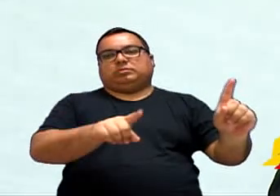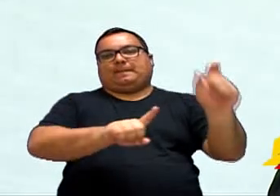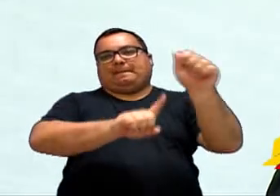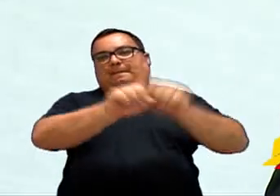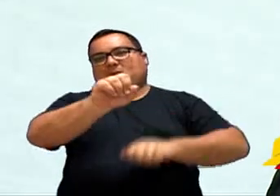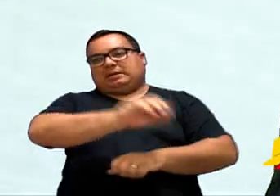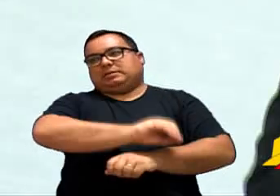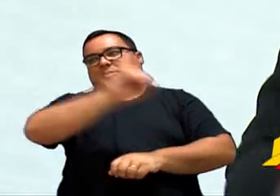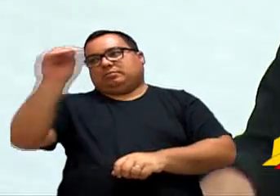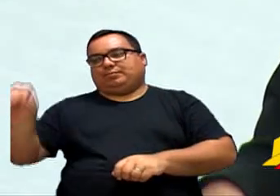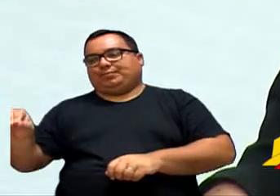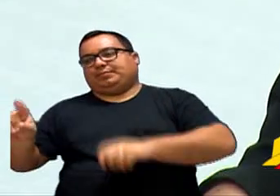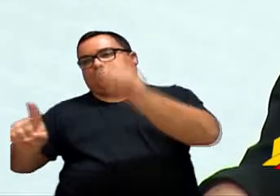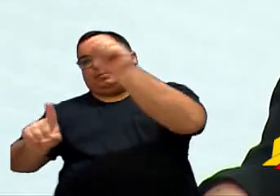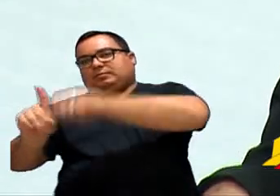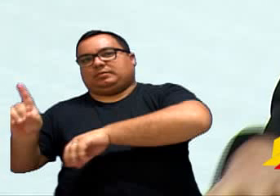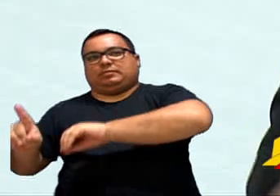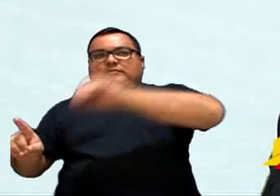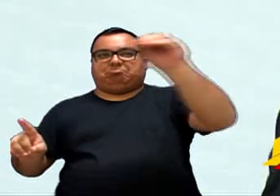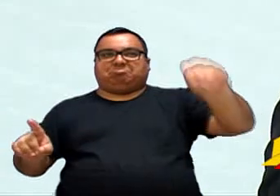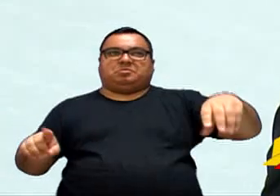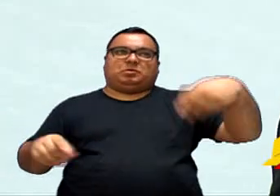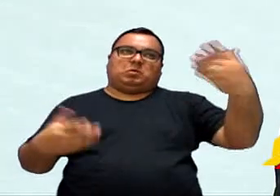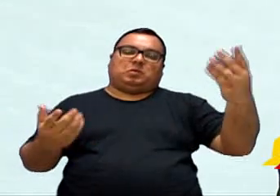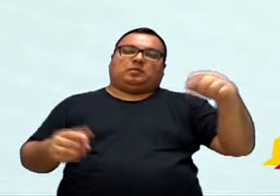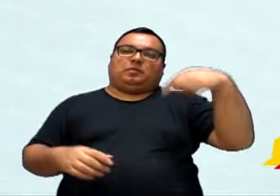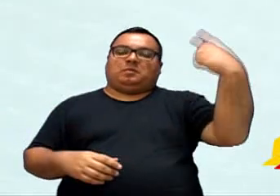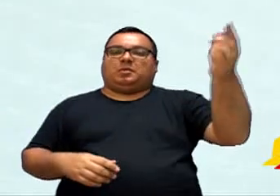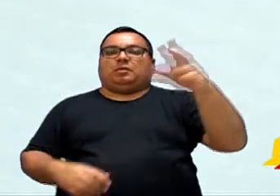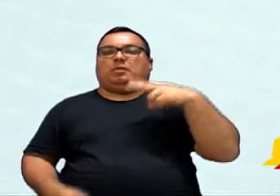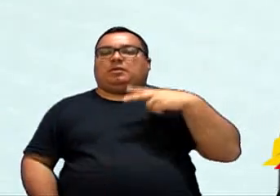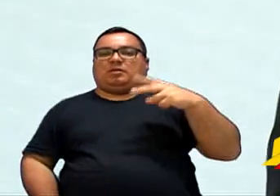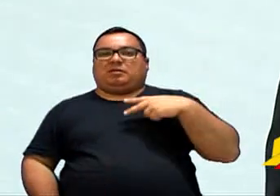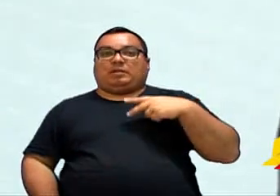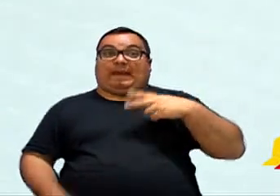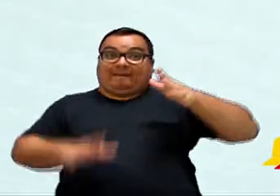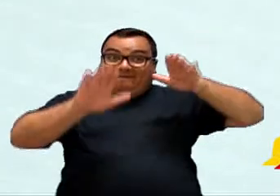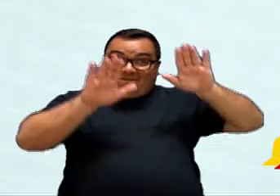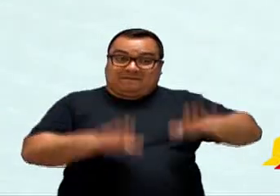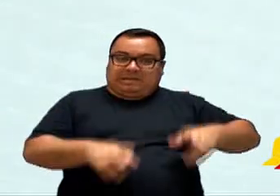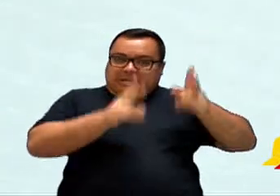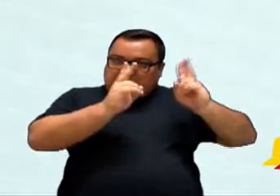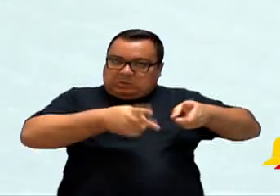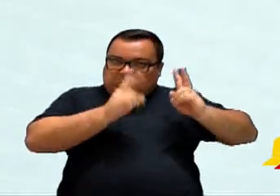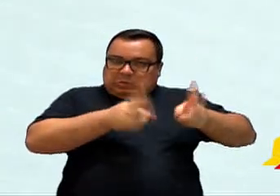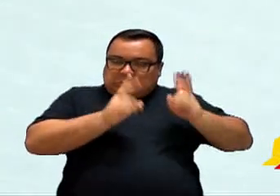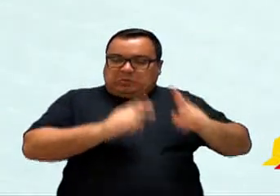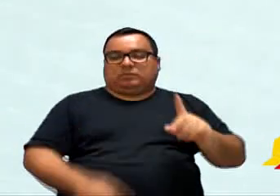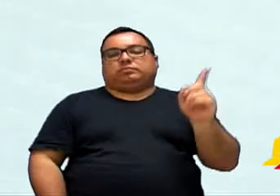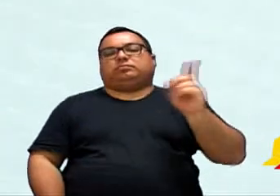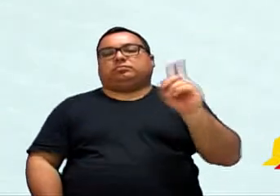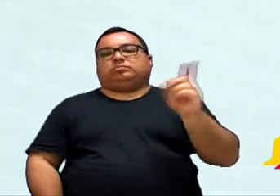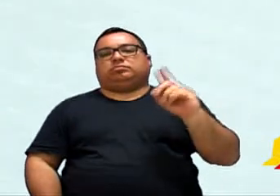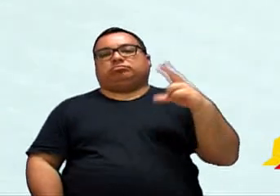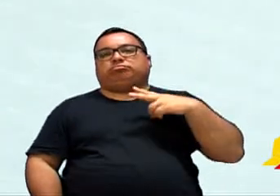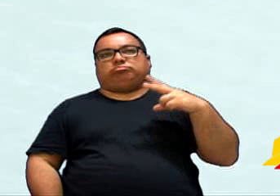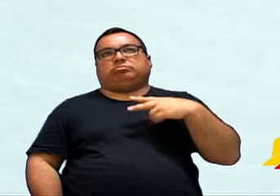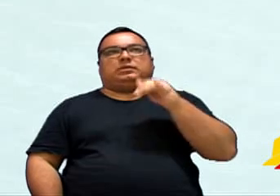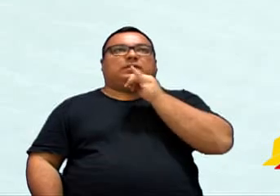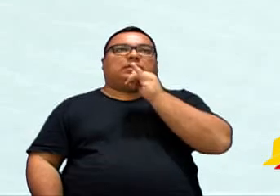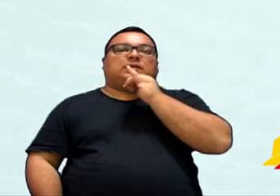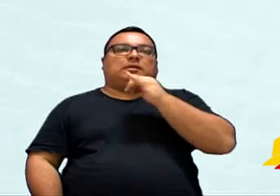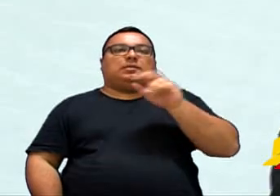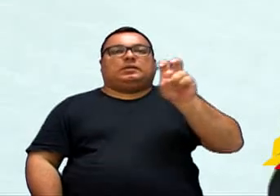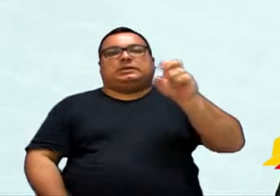outra UBS ou sair da rede, mas ele não tem o compromisso de ficar na unidade por 5, 10,